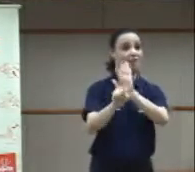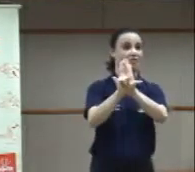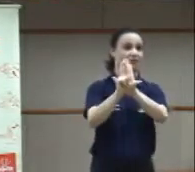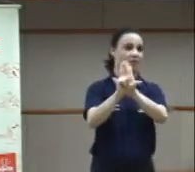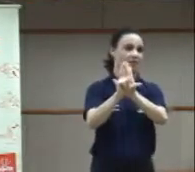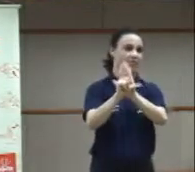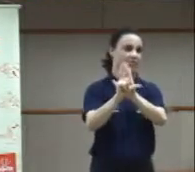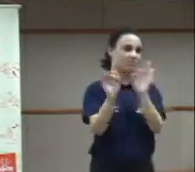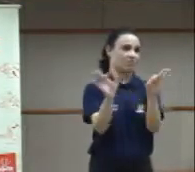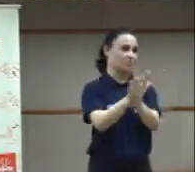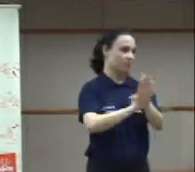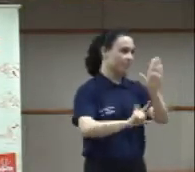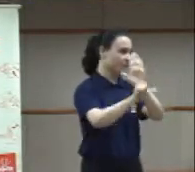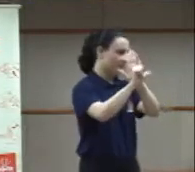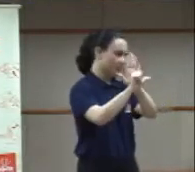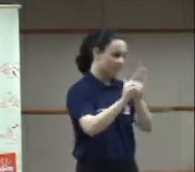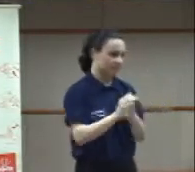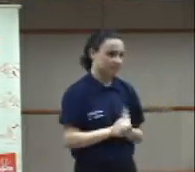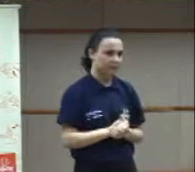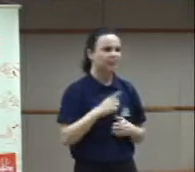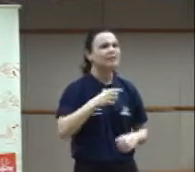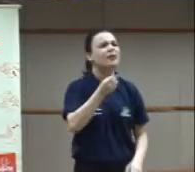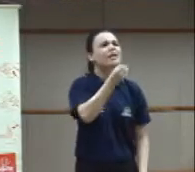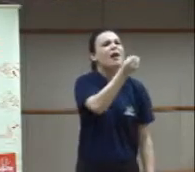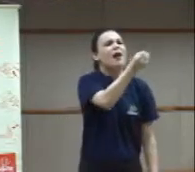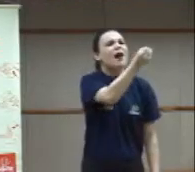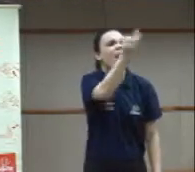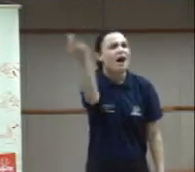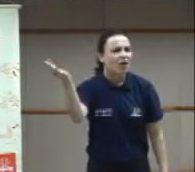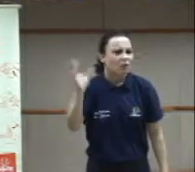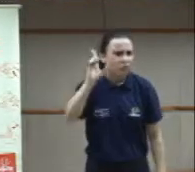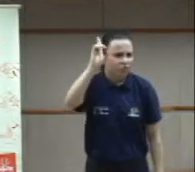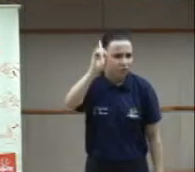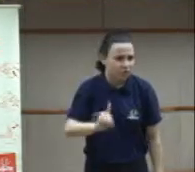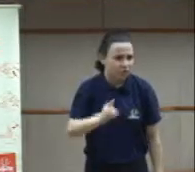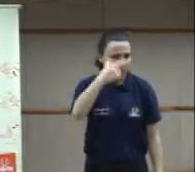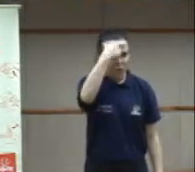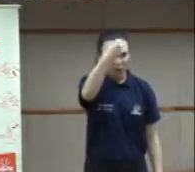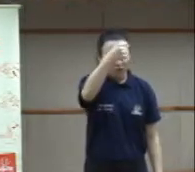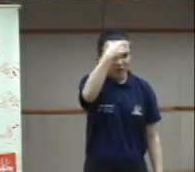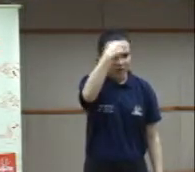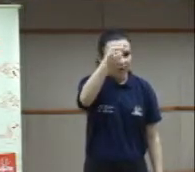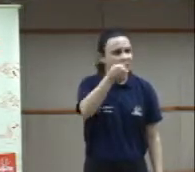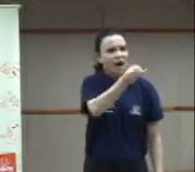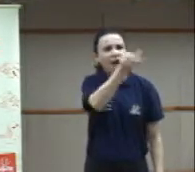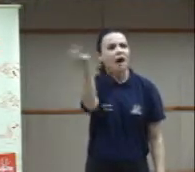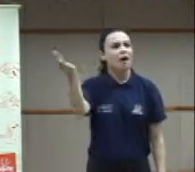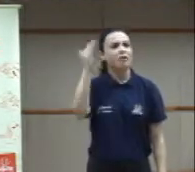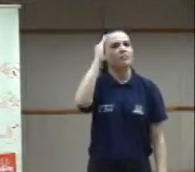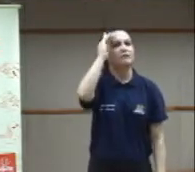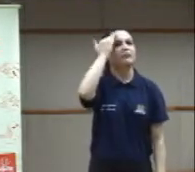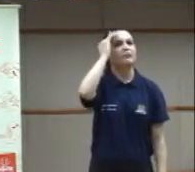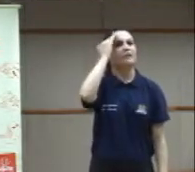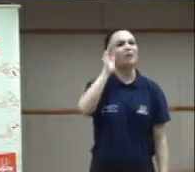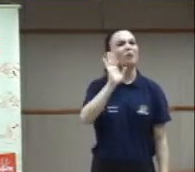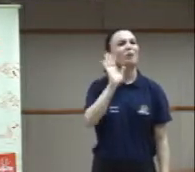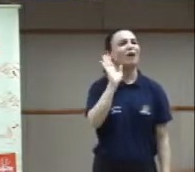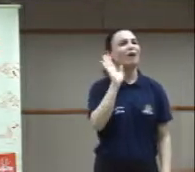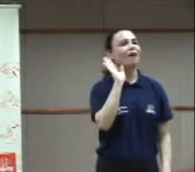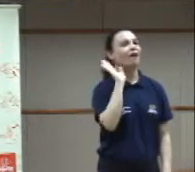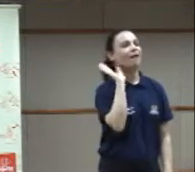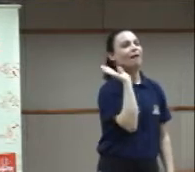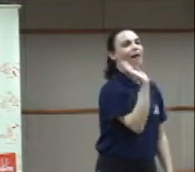alguns proprietários de instituições e diretores parecem não compreender, ou fazem de conta que não